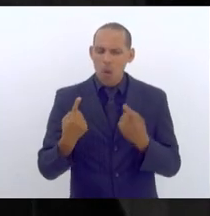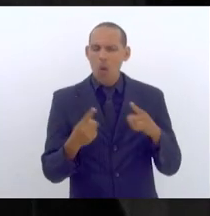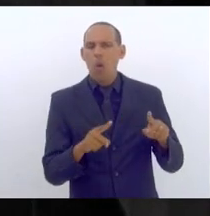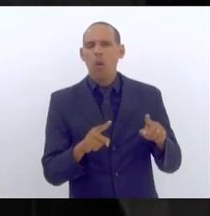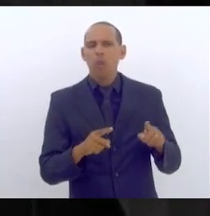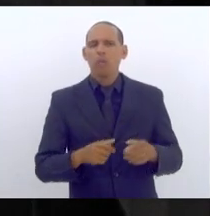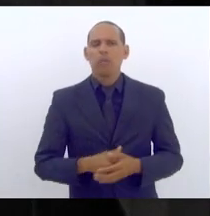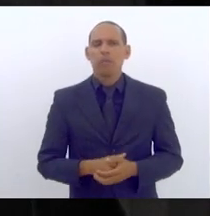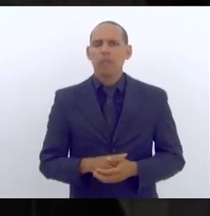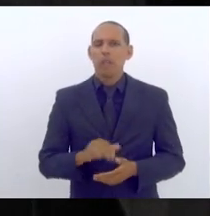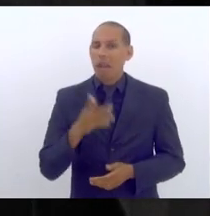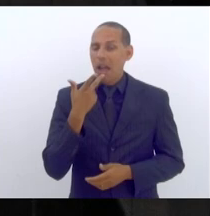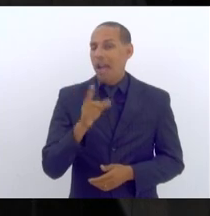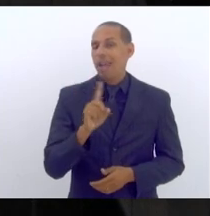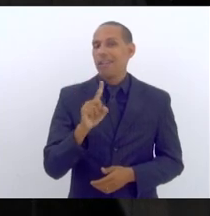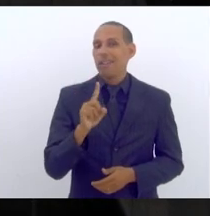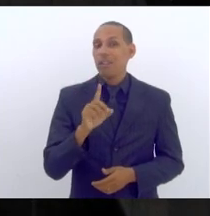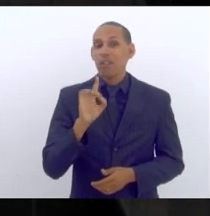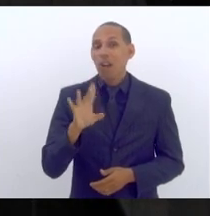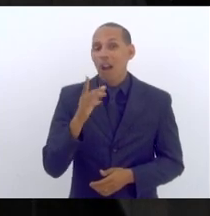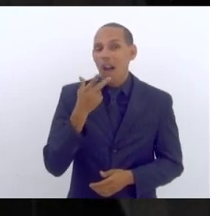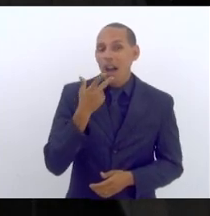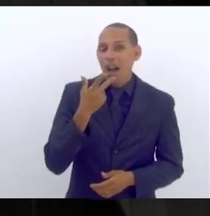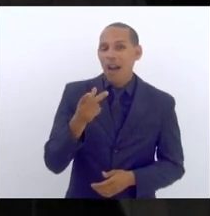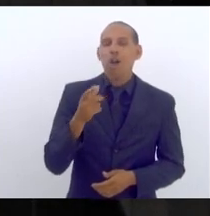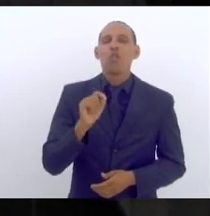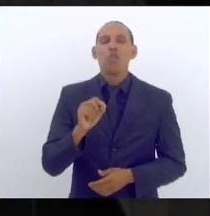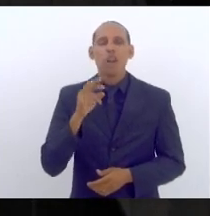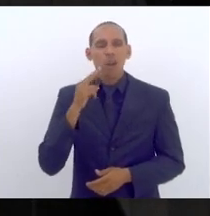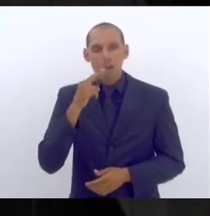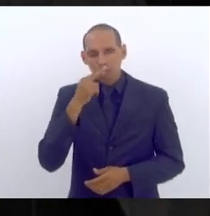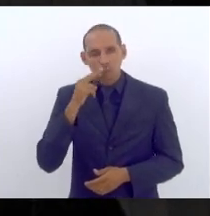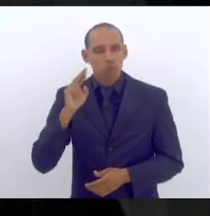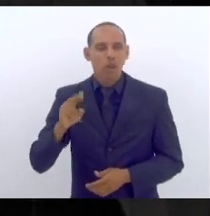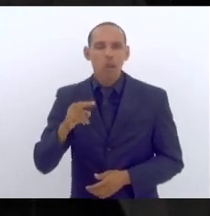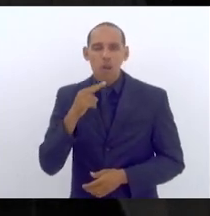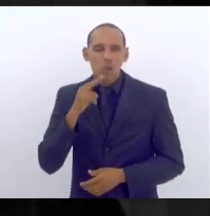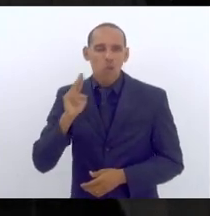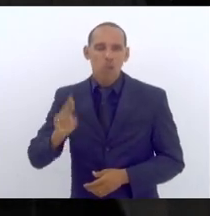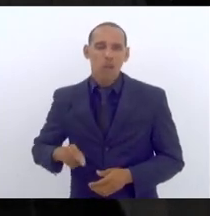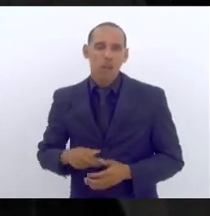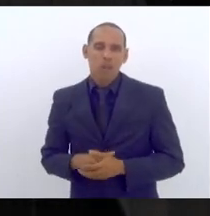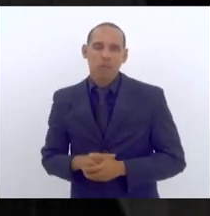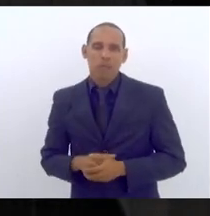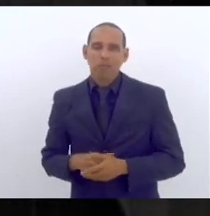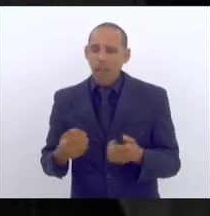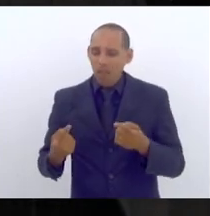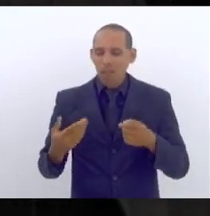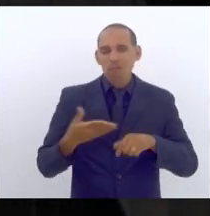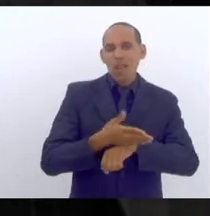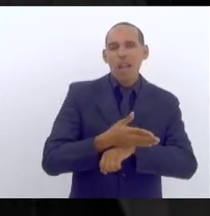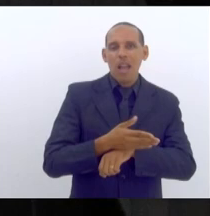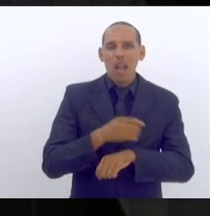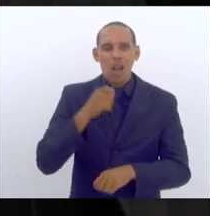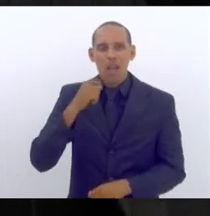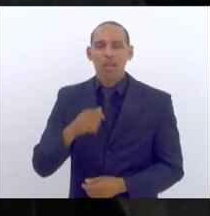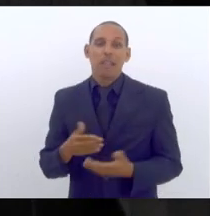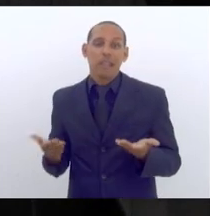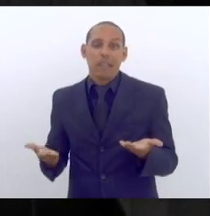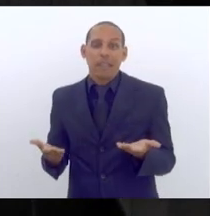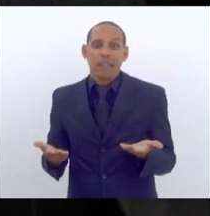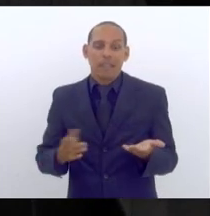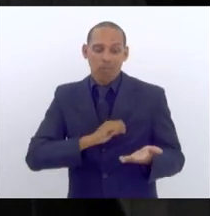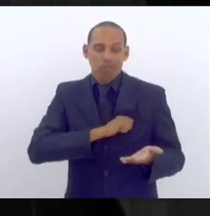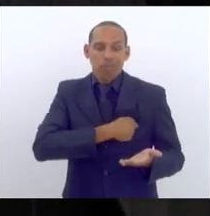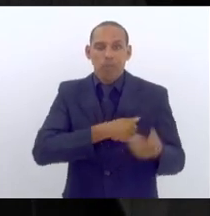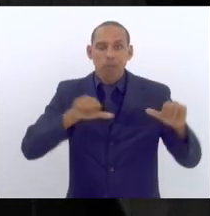mas não dizem a rua se invadiu a Ucrânia logo vamos ter uma crise fiscal